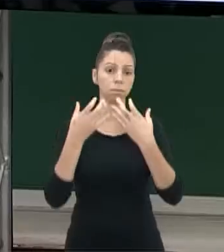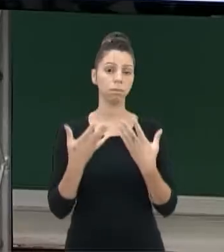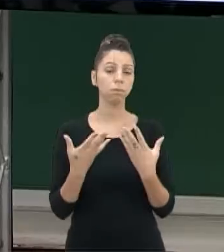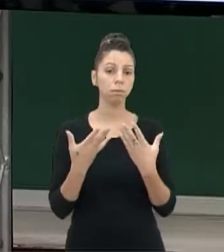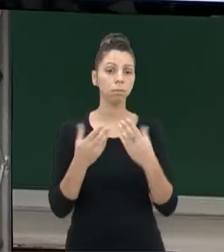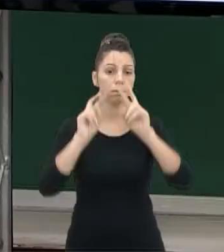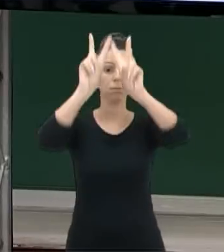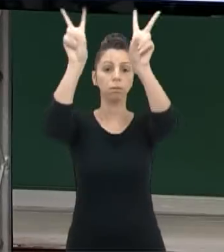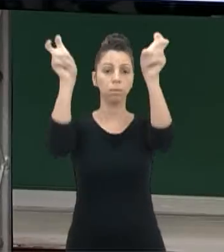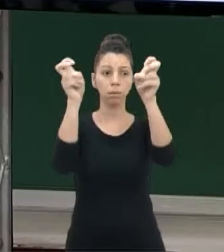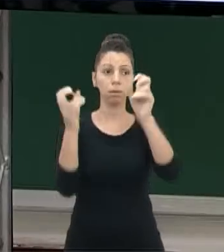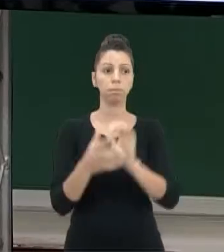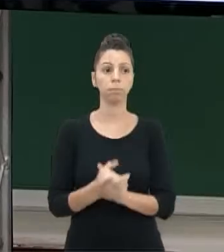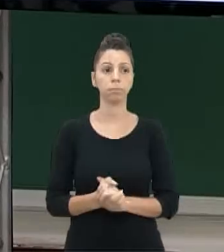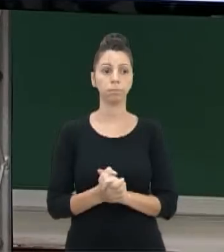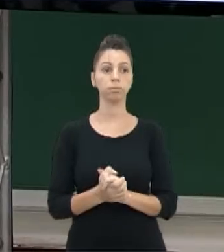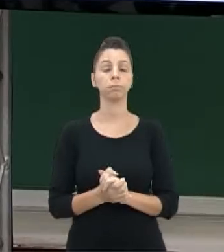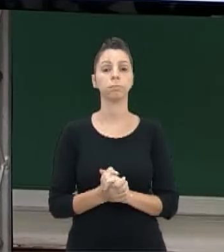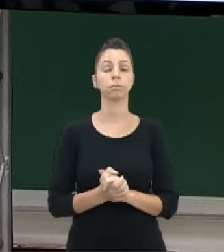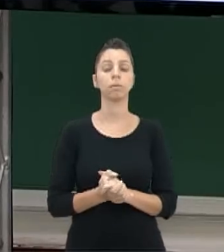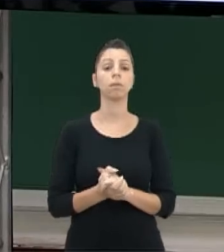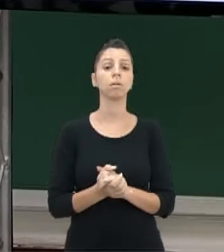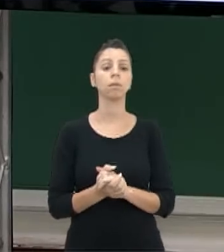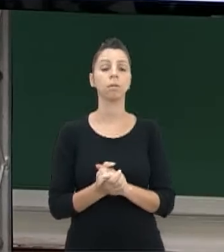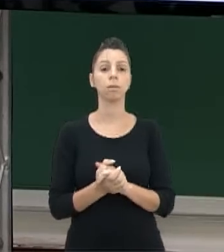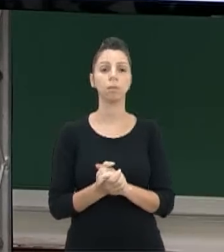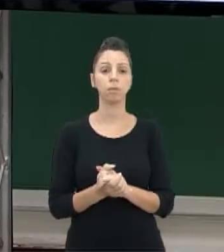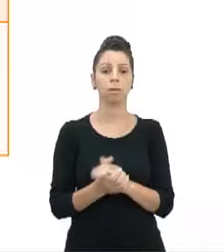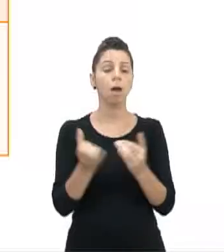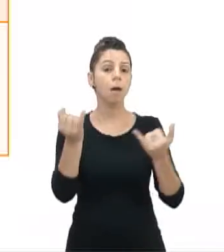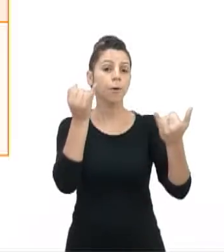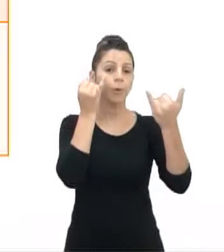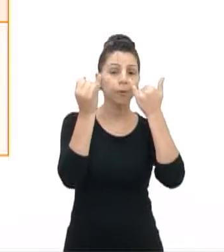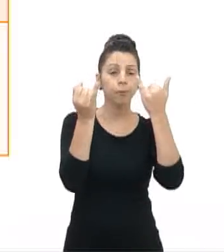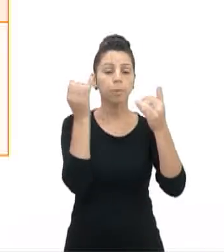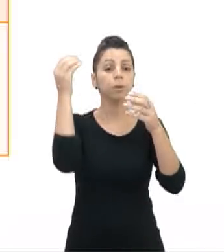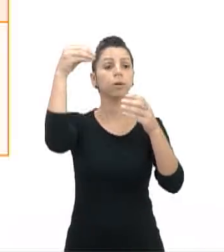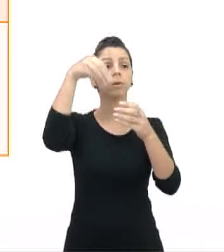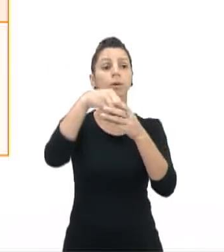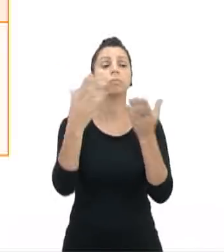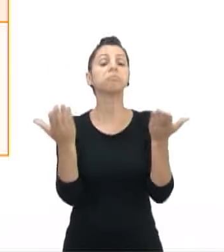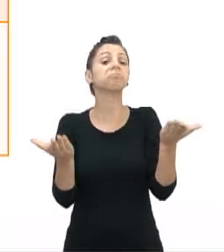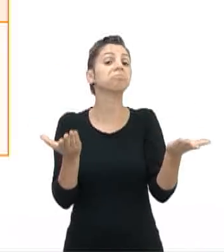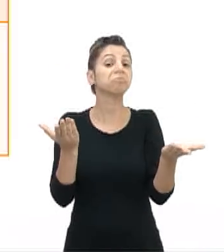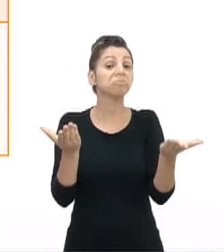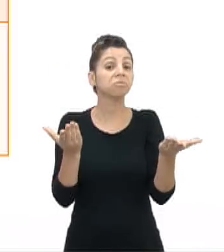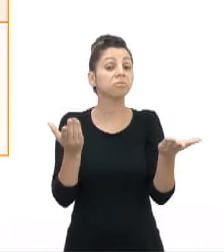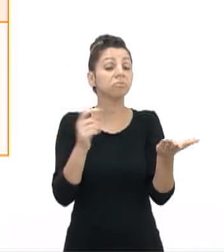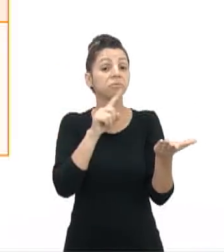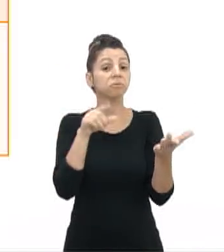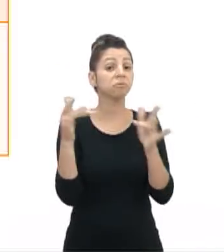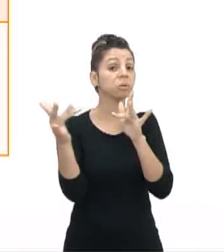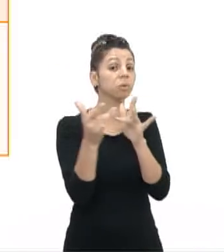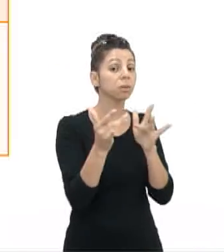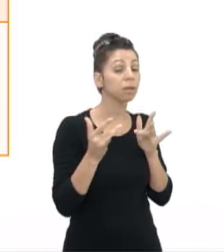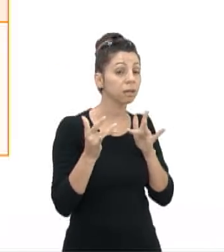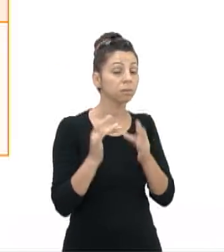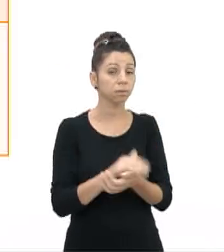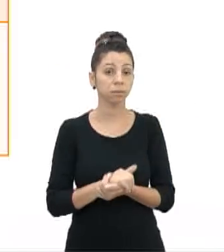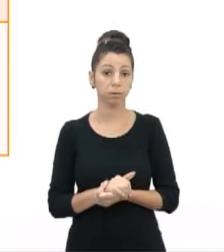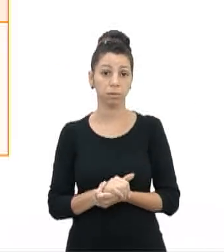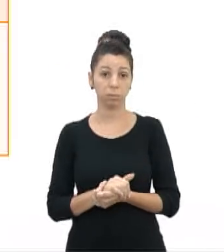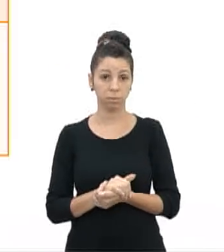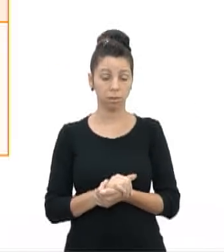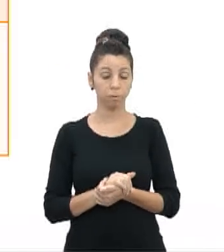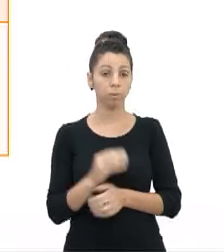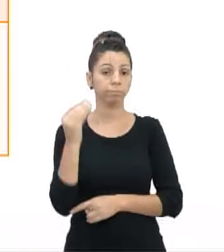gente viu? E onde que ficam as informações, onde ficam normalmente as informações de contato. Você vai ter tempo